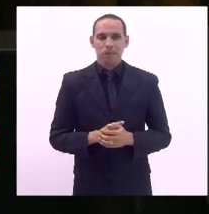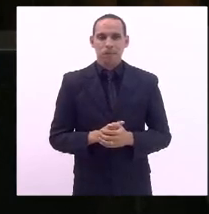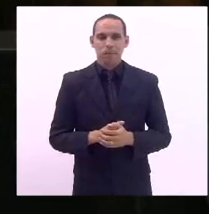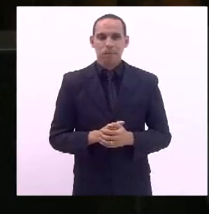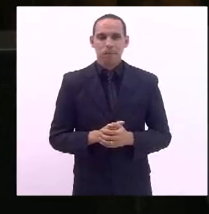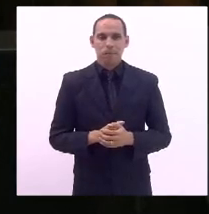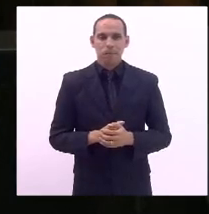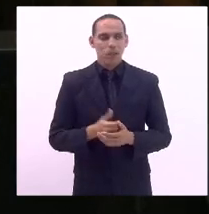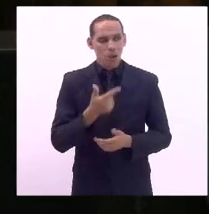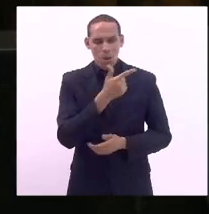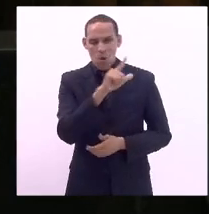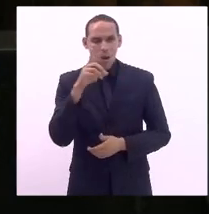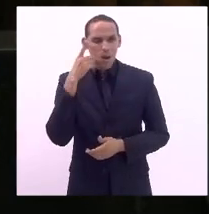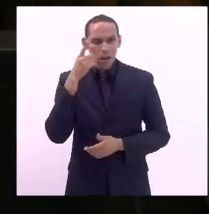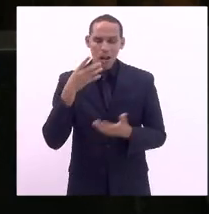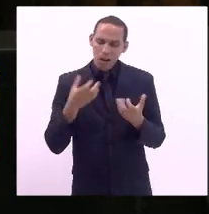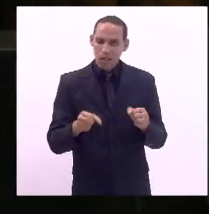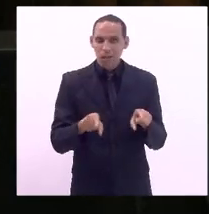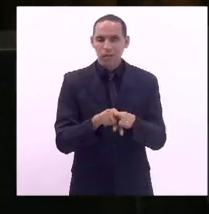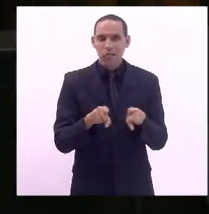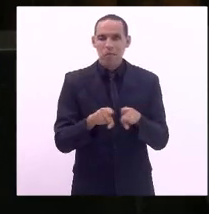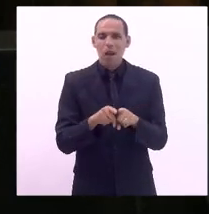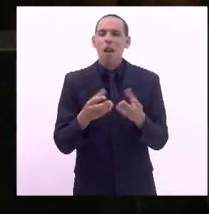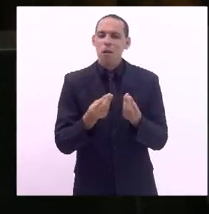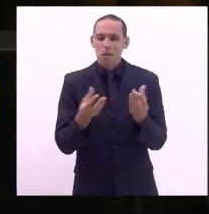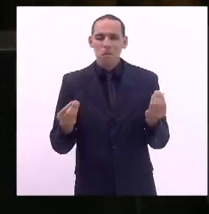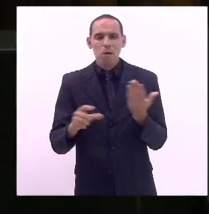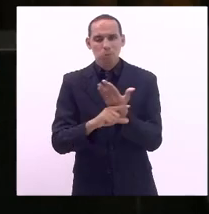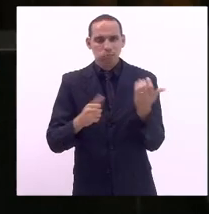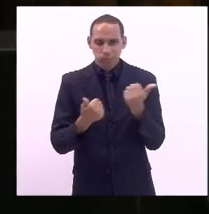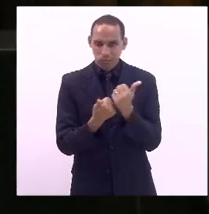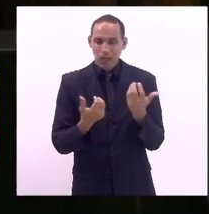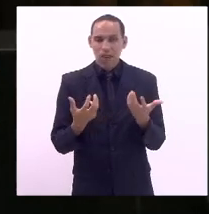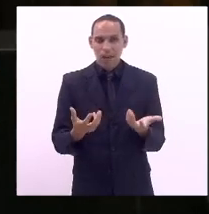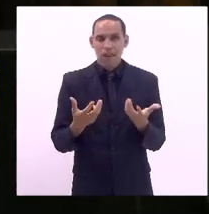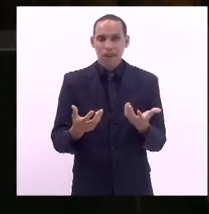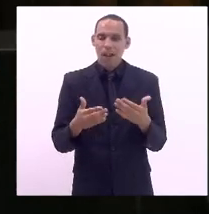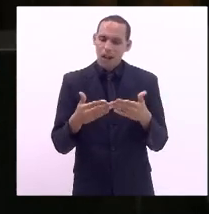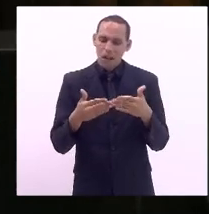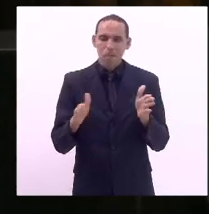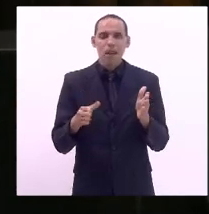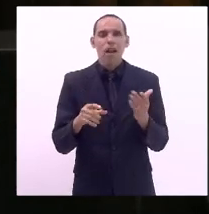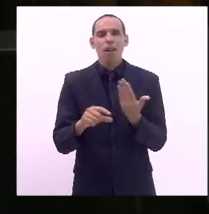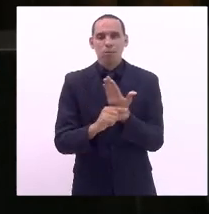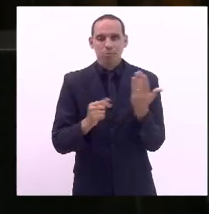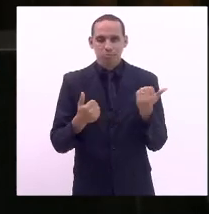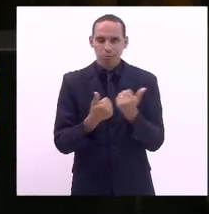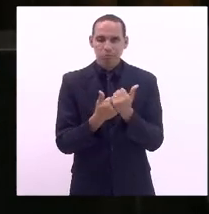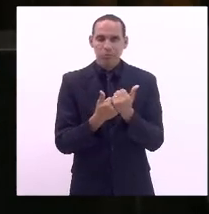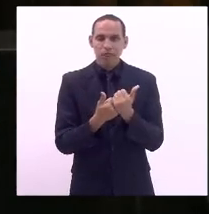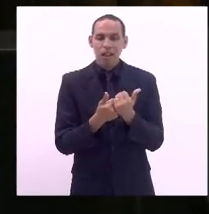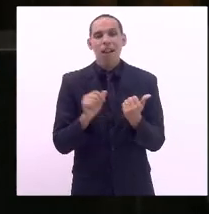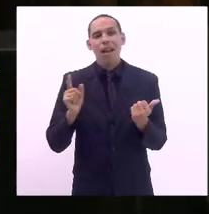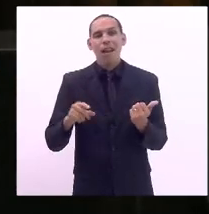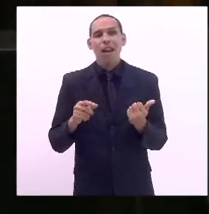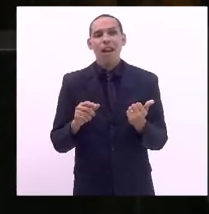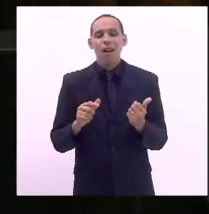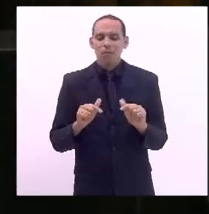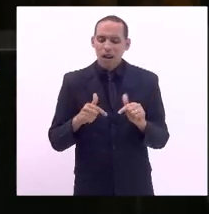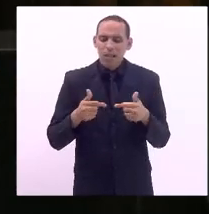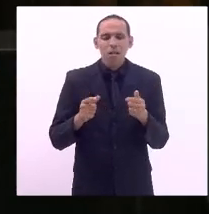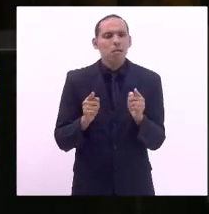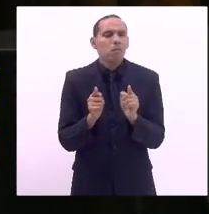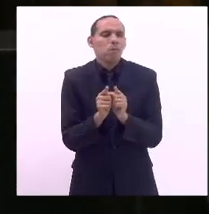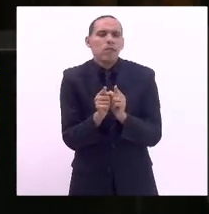abraçado por tantos outros deputados, que eu sei que muitos vão pedir coautoria e já está aberta a coautoria, isso vai ser um pequeno gesto, um